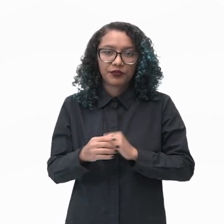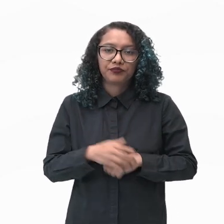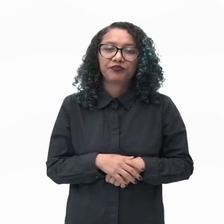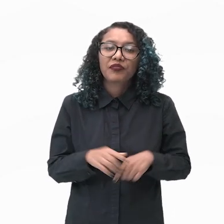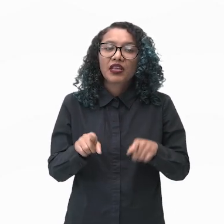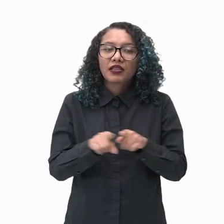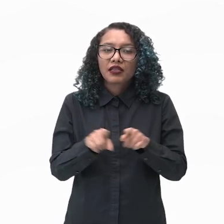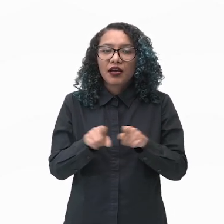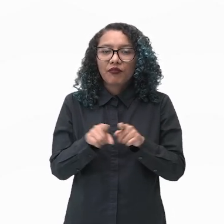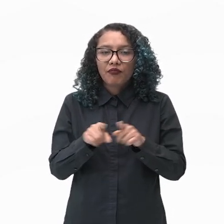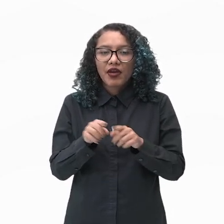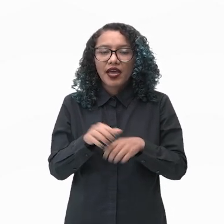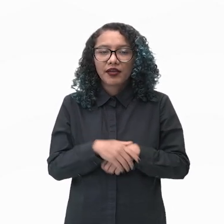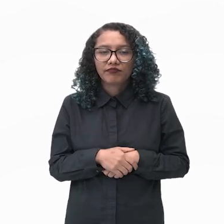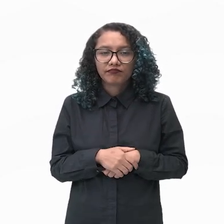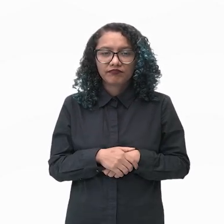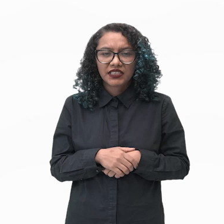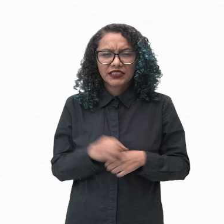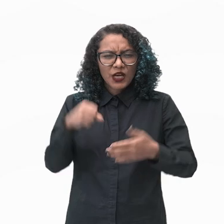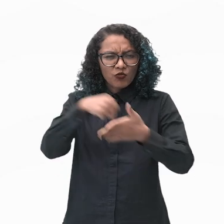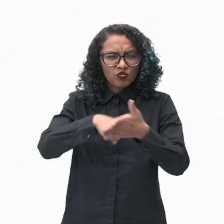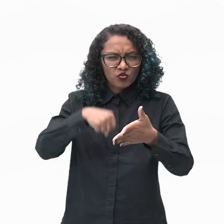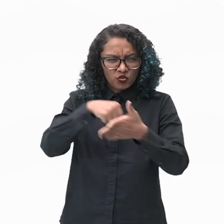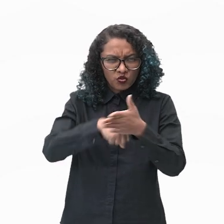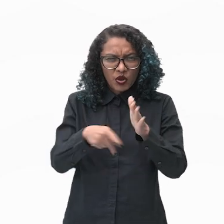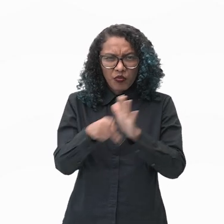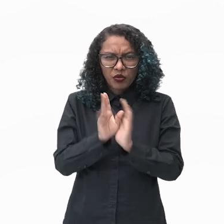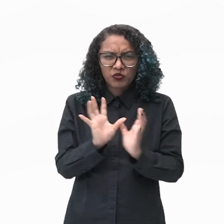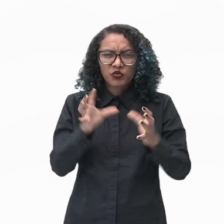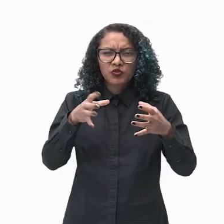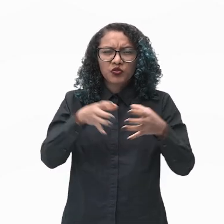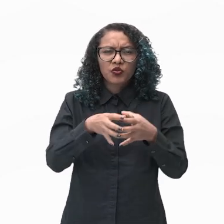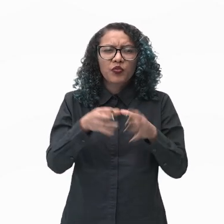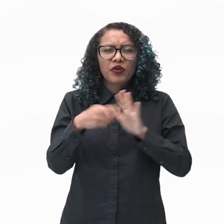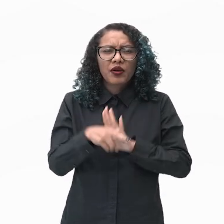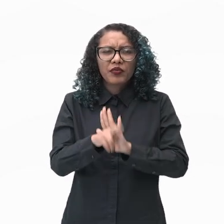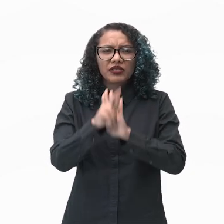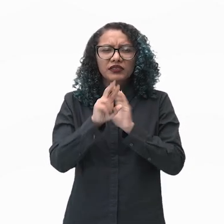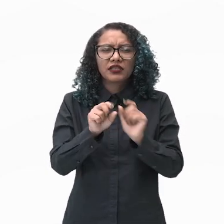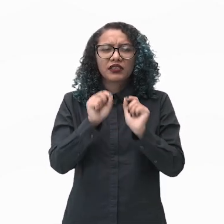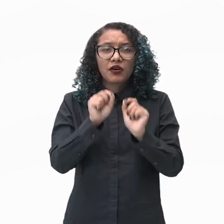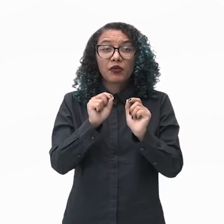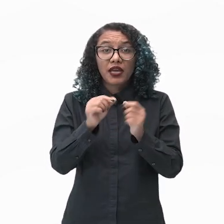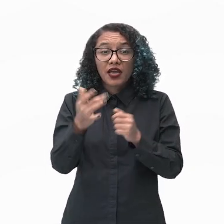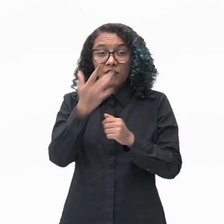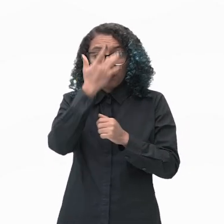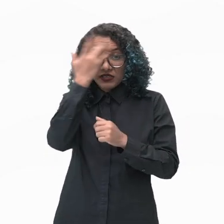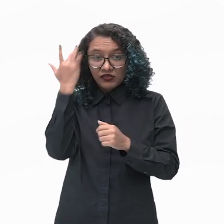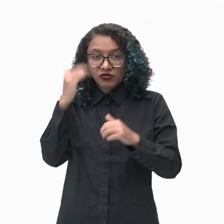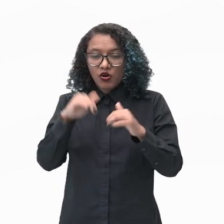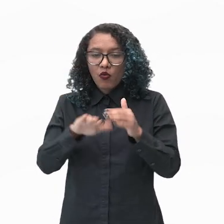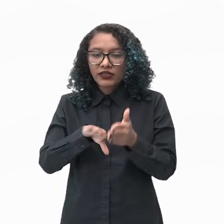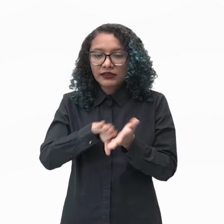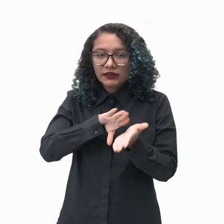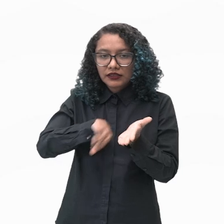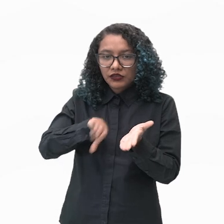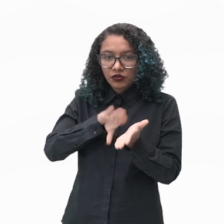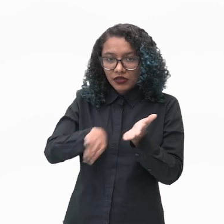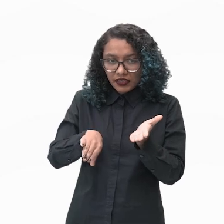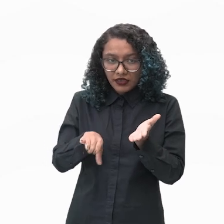geral, o grito levantado por esses movimentos sociais, eles representam ali a voz de pessoas excluídas do